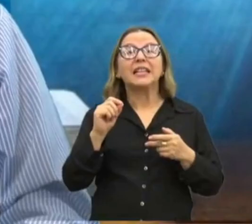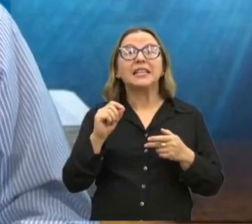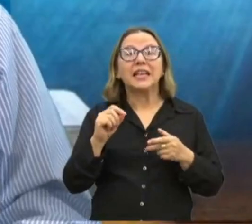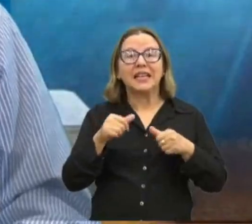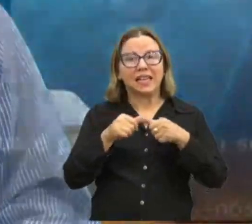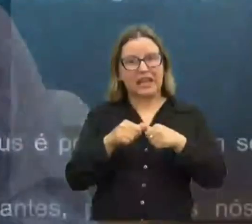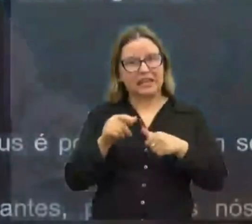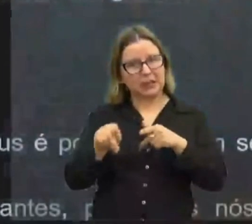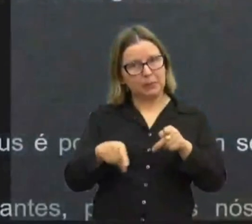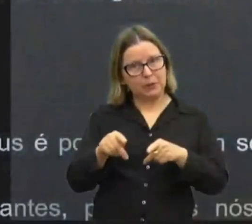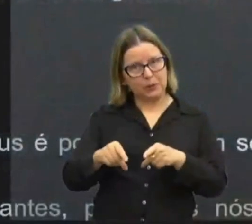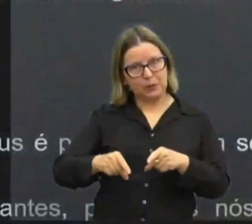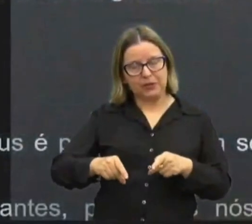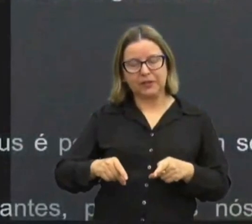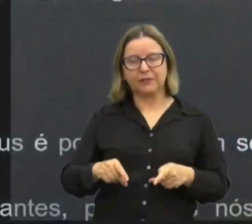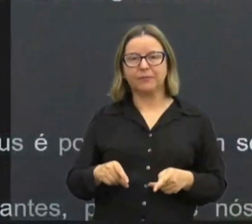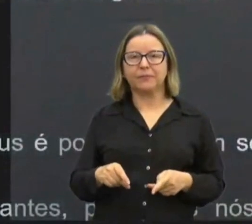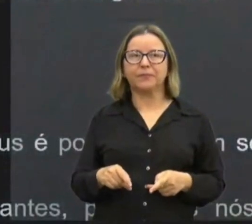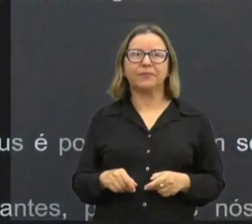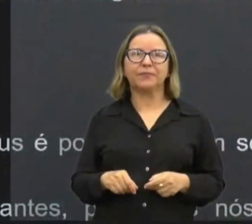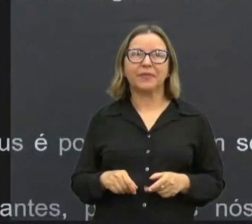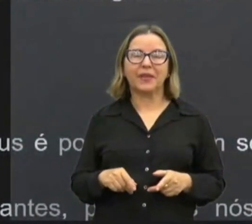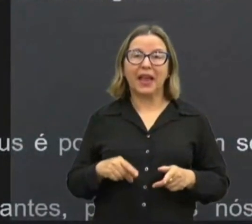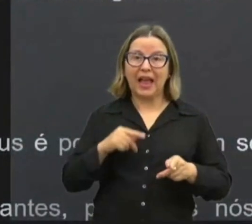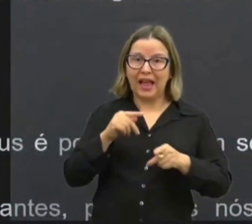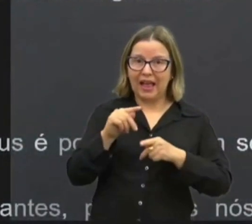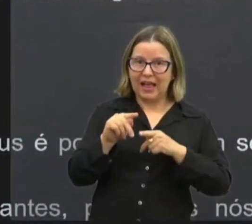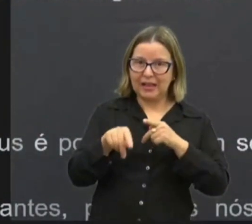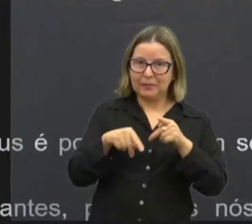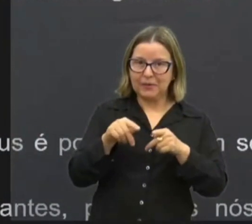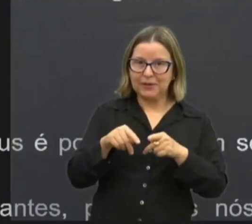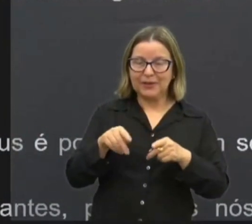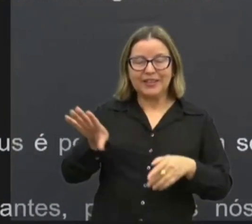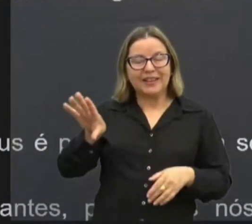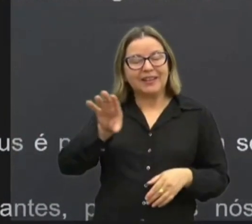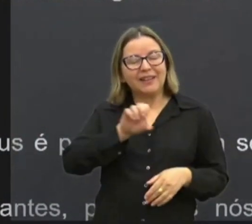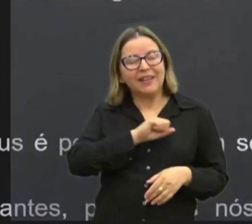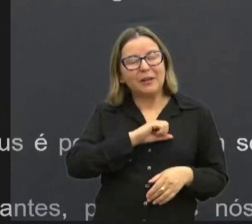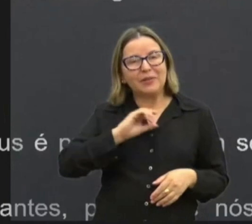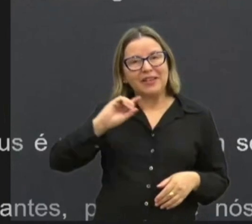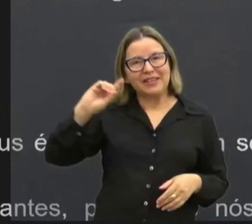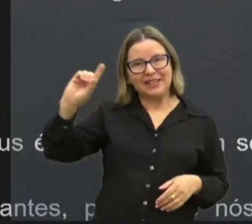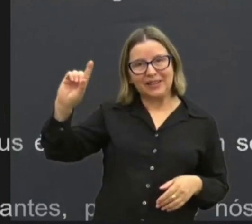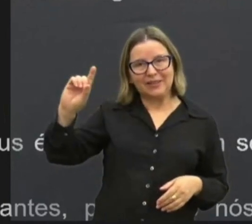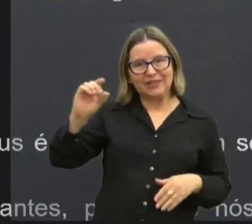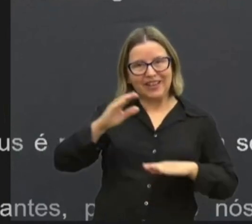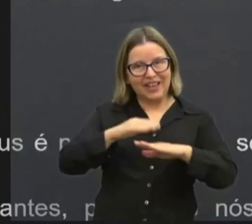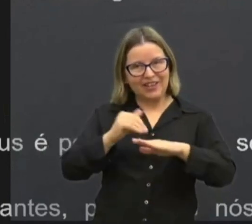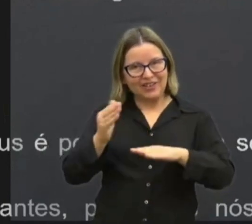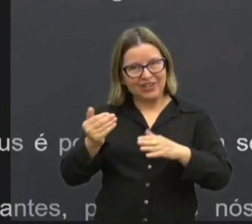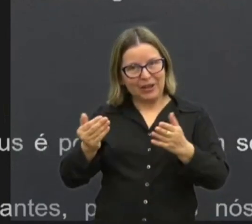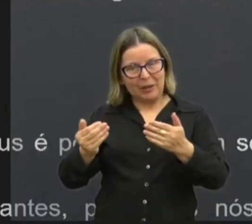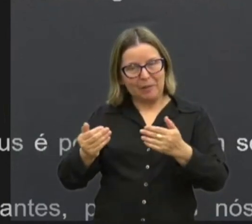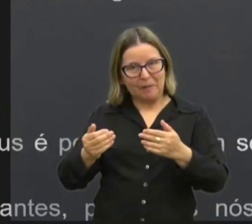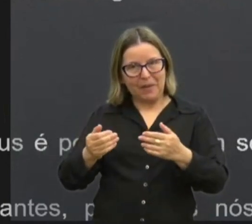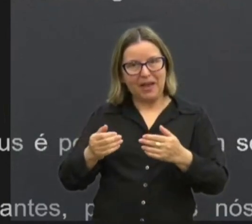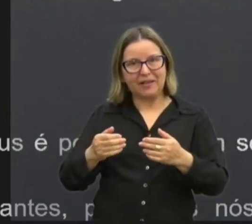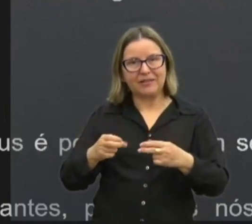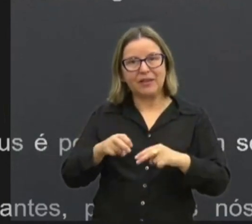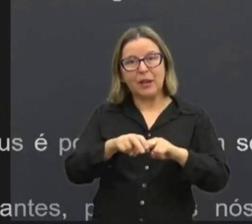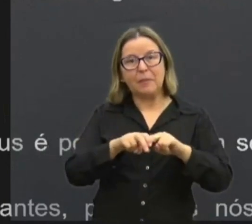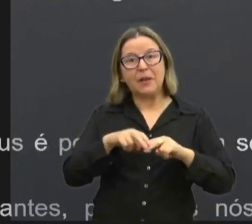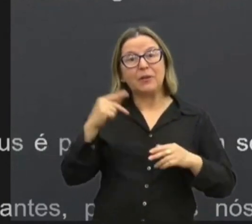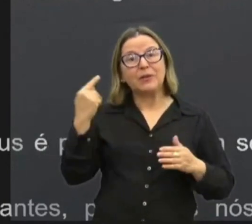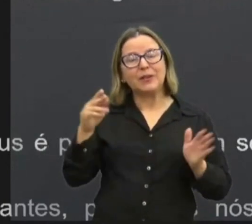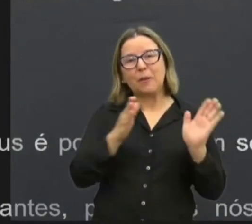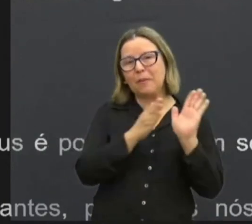nós. Aqueles que amam a Deus, aqueles que foram chamados segundo o seu propósito.